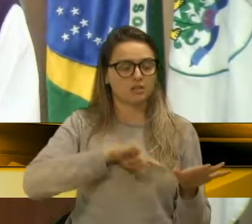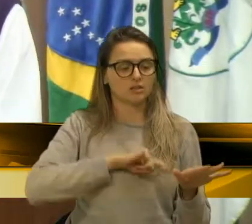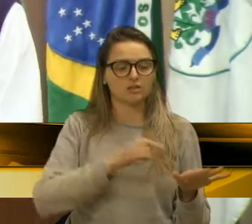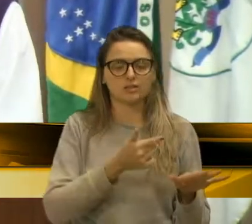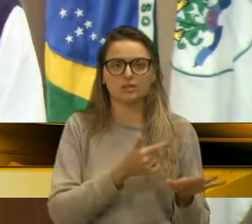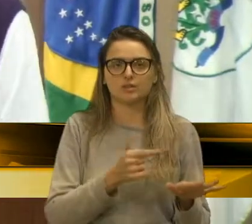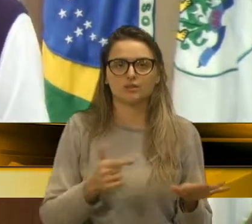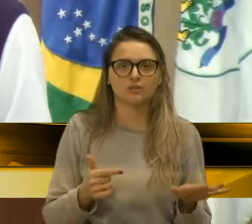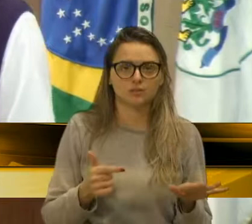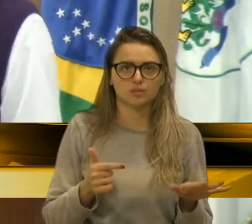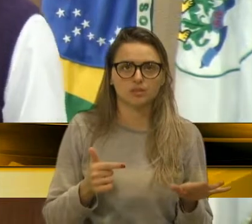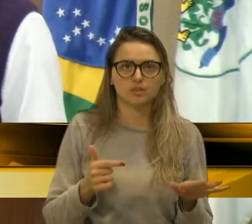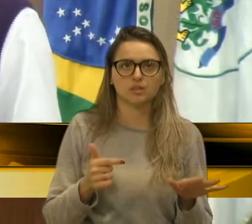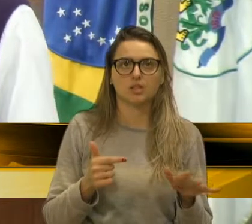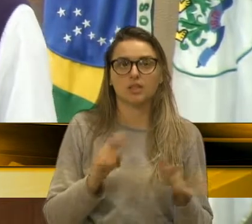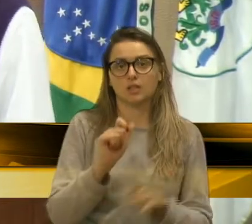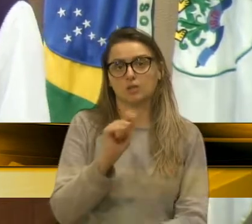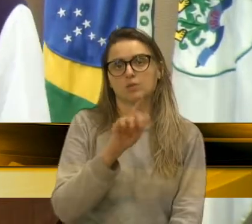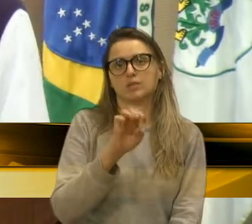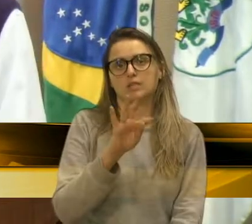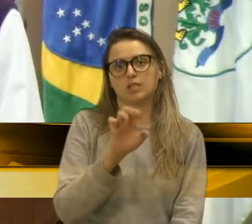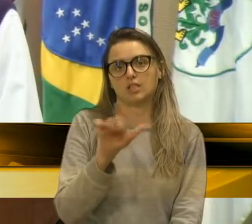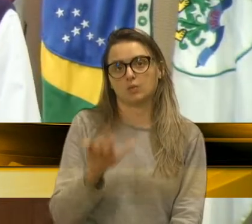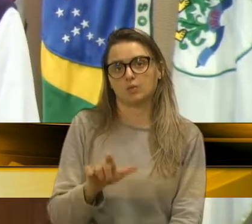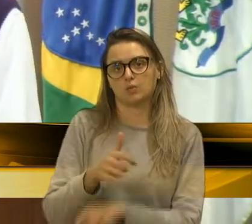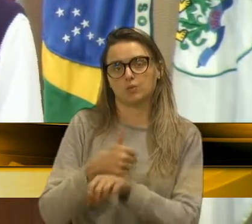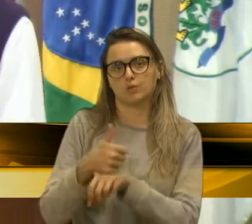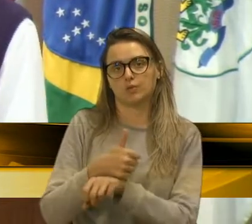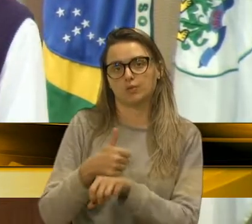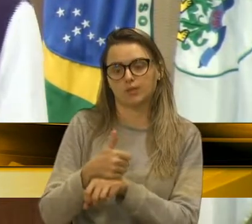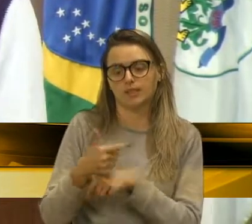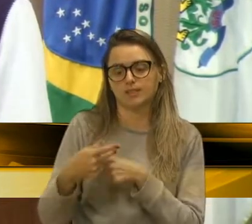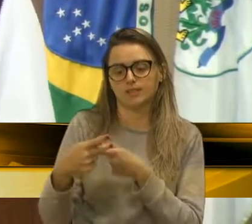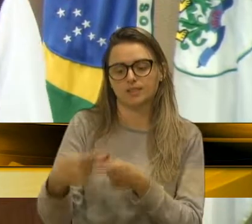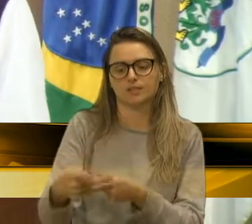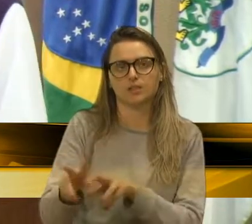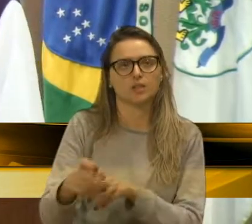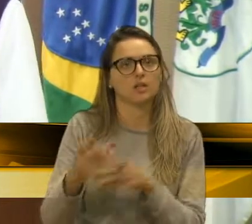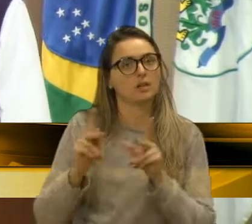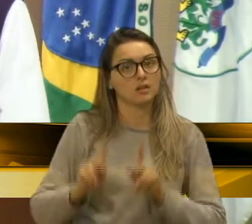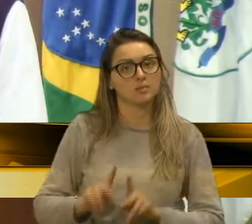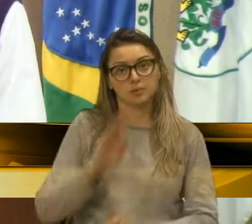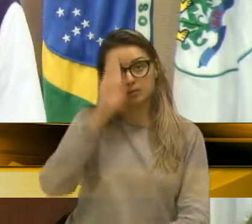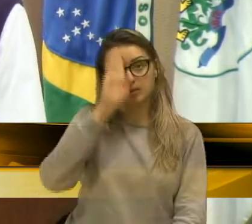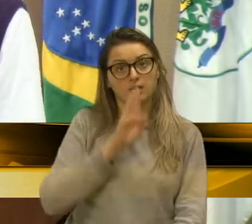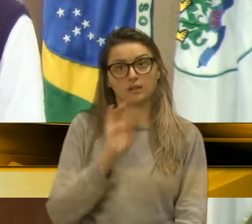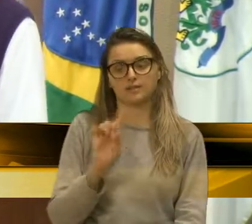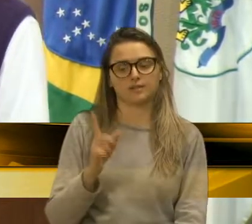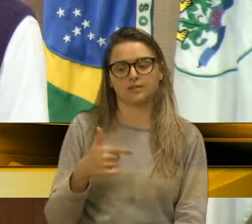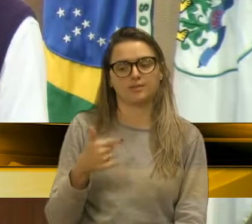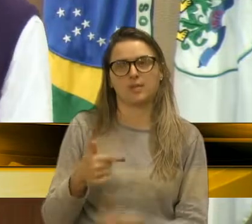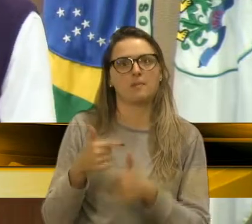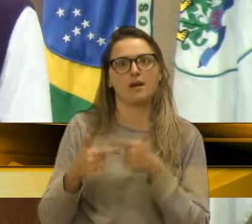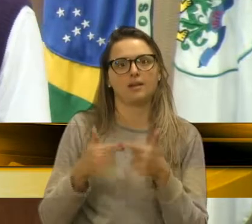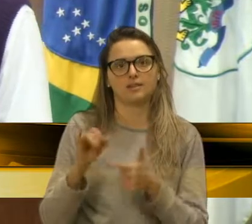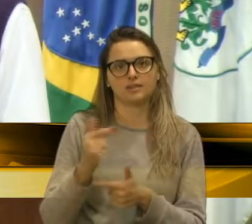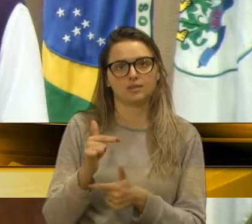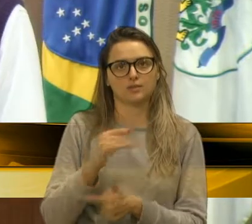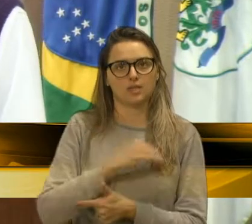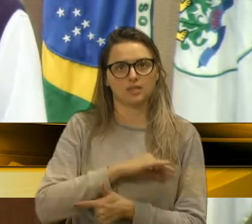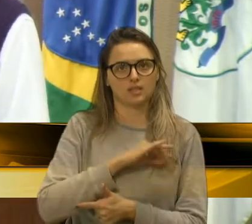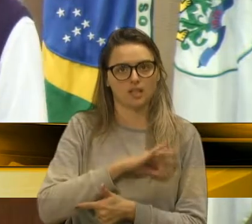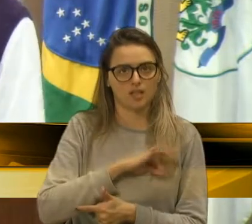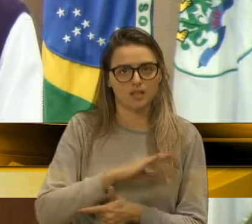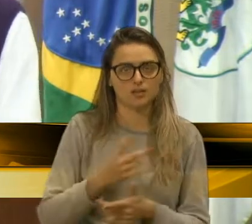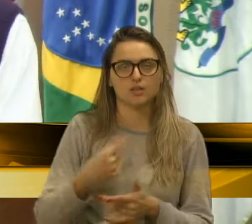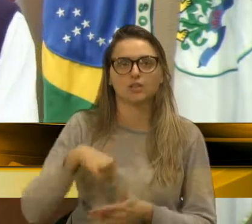desamparados desses nossos agentes. Ou sem, porque as pessoas de graça não vão trabalhar. Então nós precisamos barrar qualquer movimento